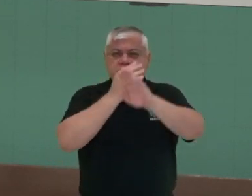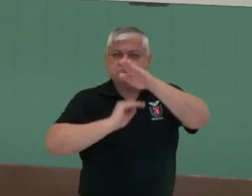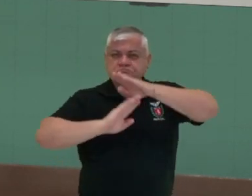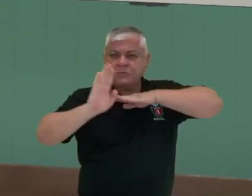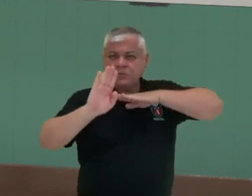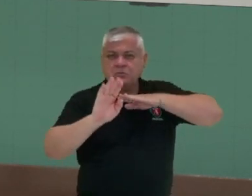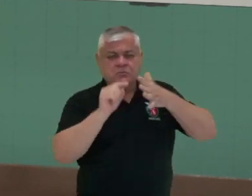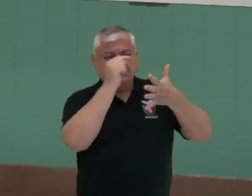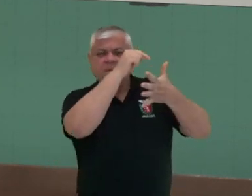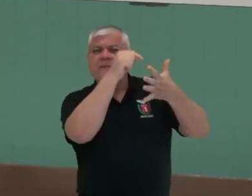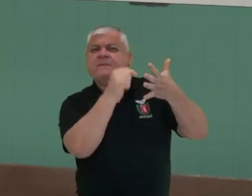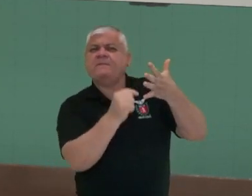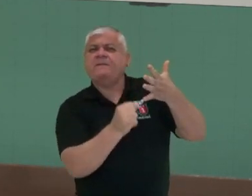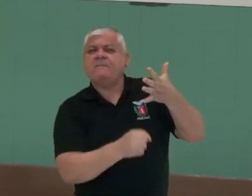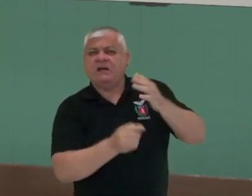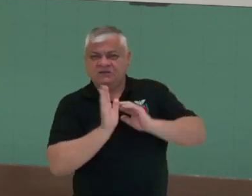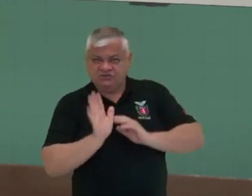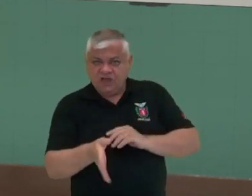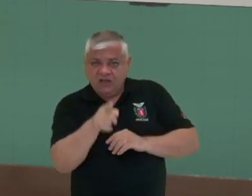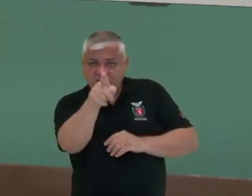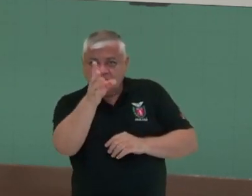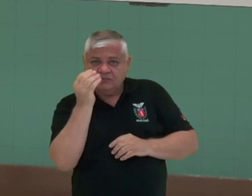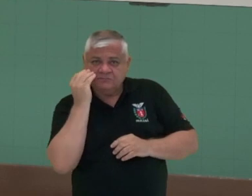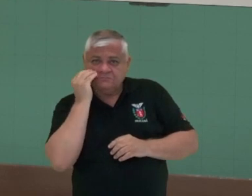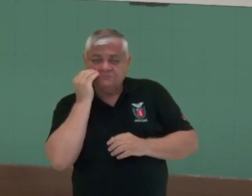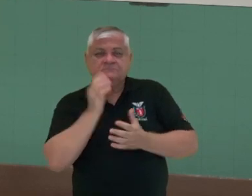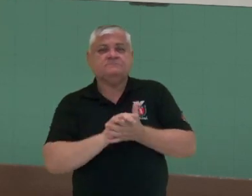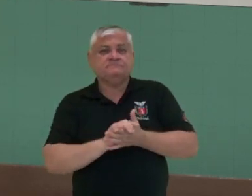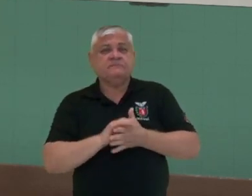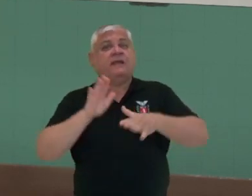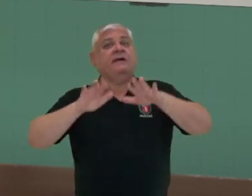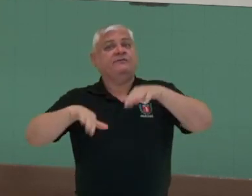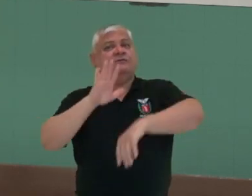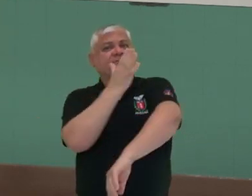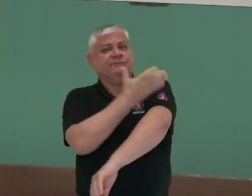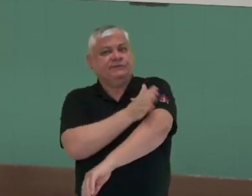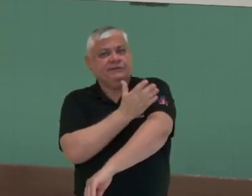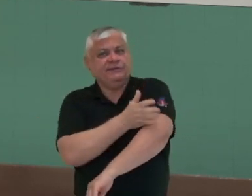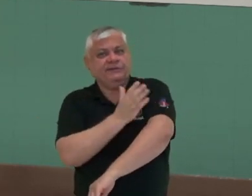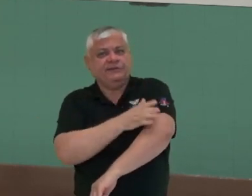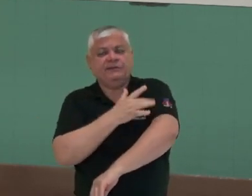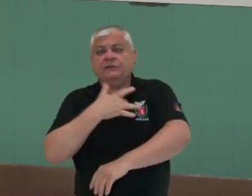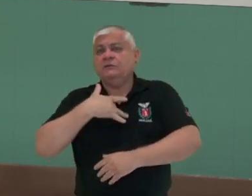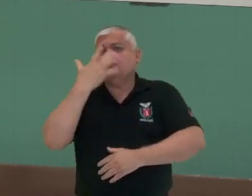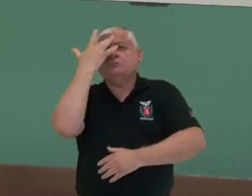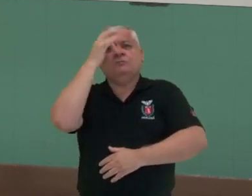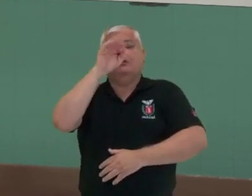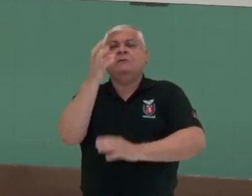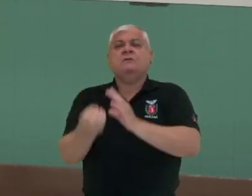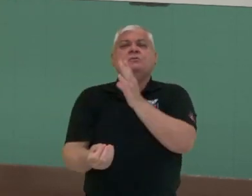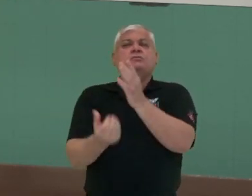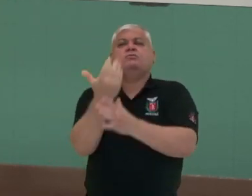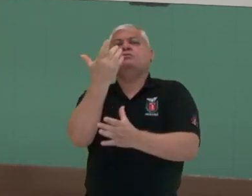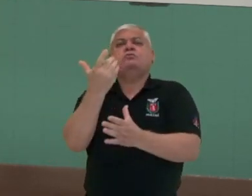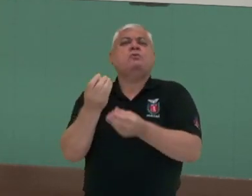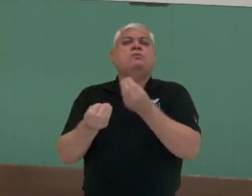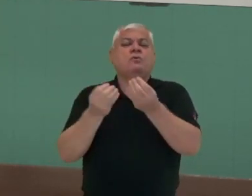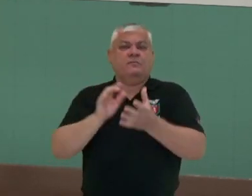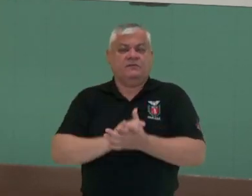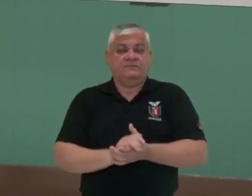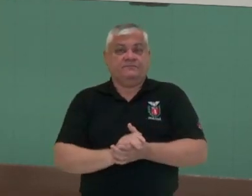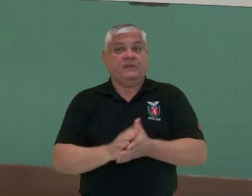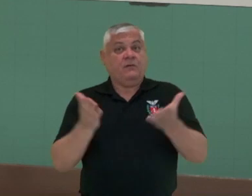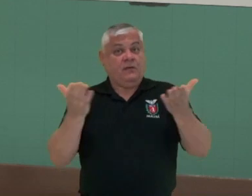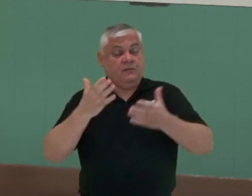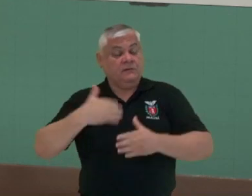de luta. Mas muitas vezes a gente treina e nem sabe de onde que veio aquela luta, né? Então hoje a gente vai